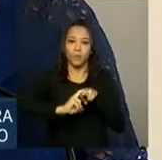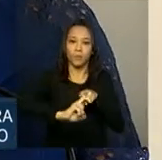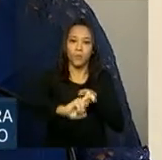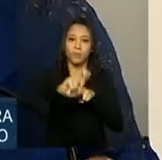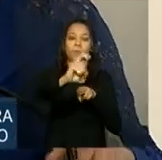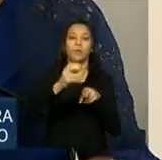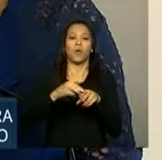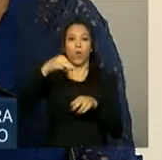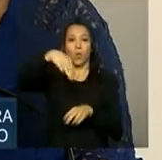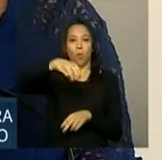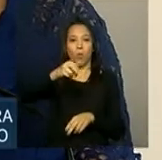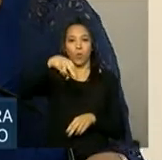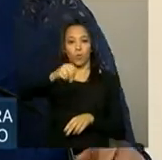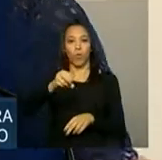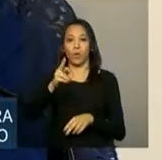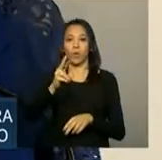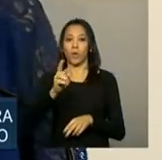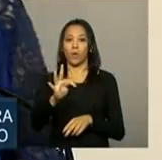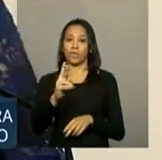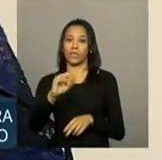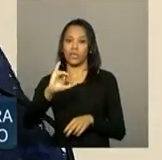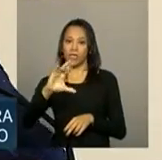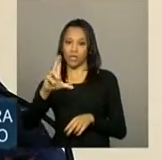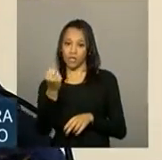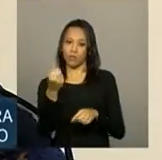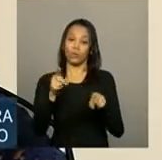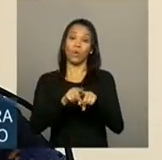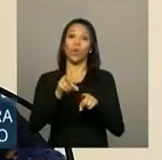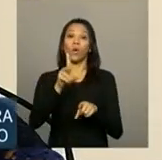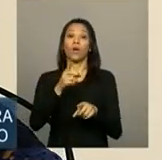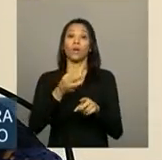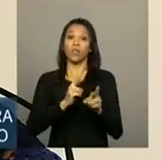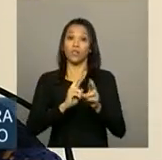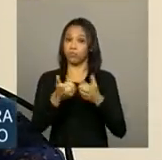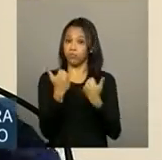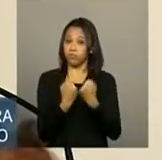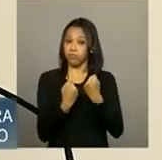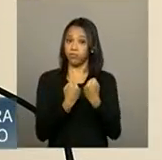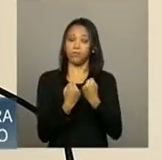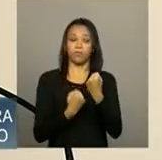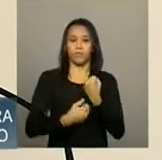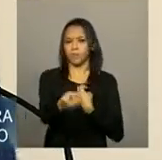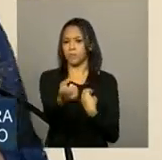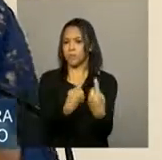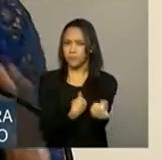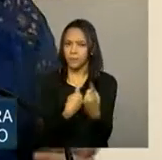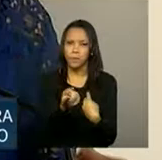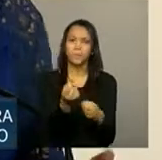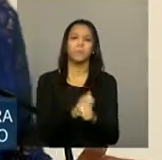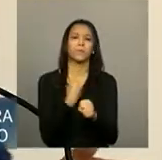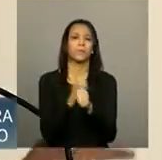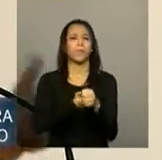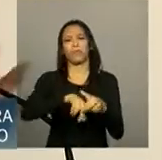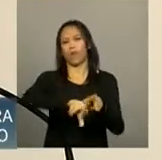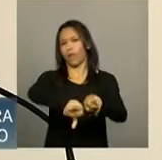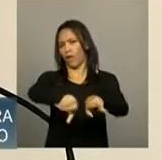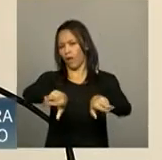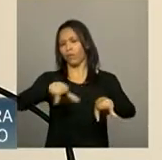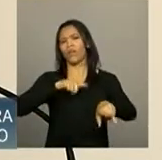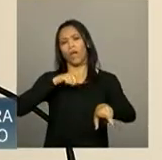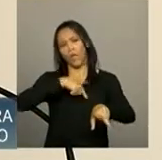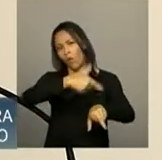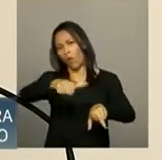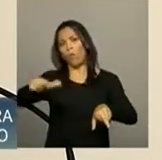é o monotrilho o Rodoanel e acredito que nós temos ainda várias outras